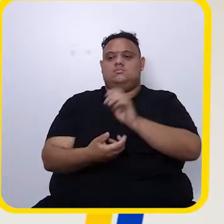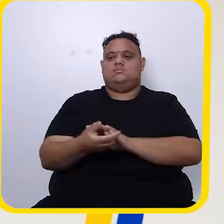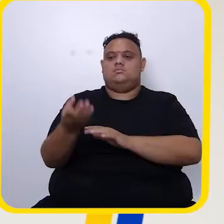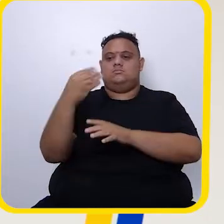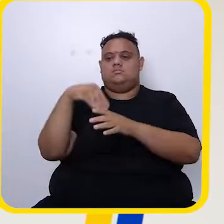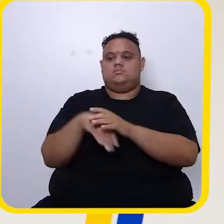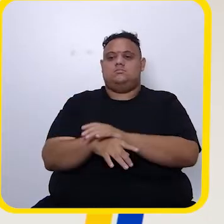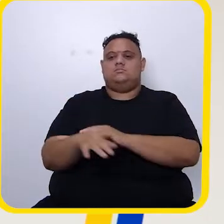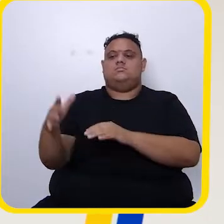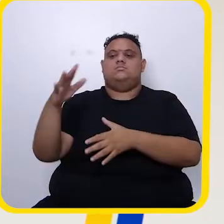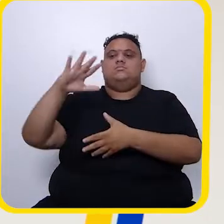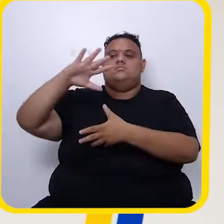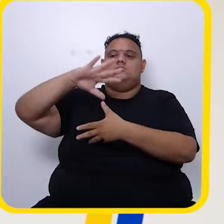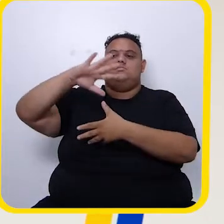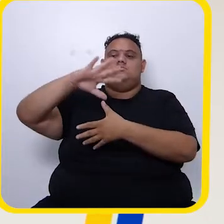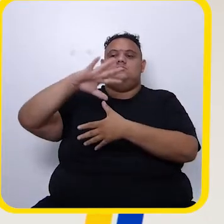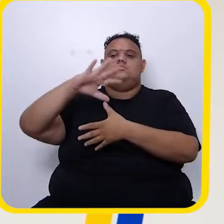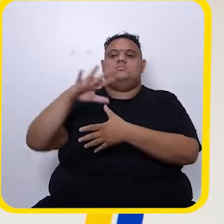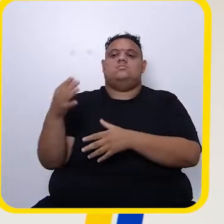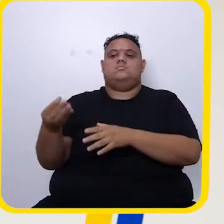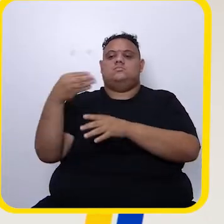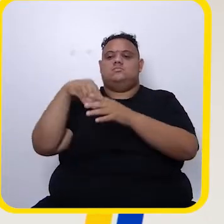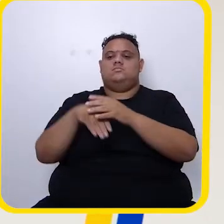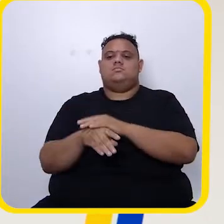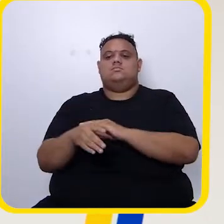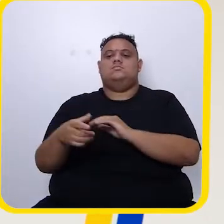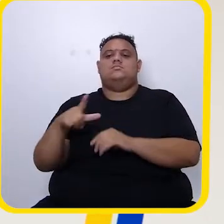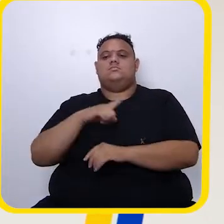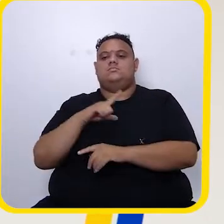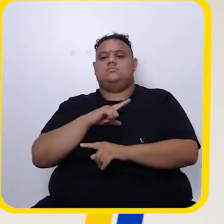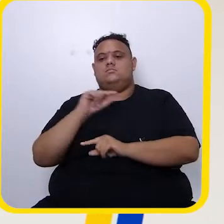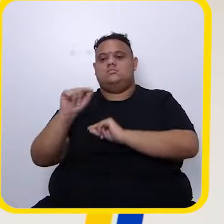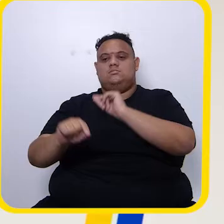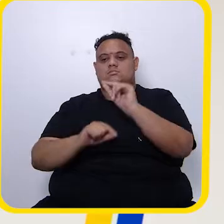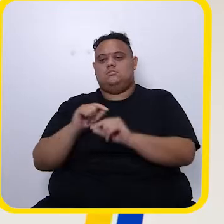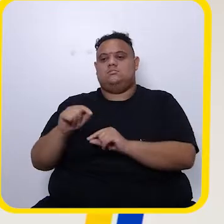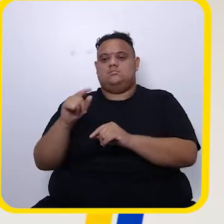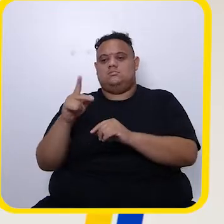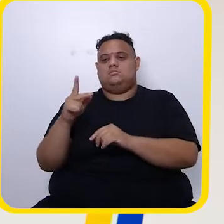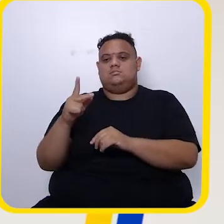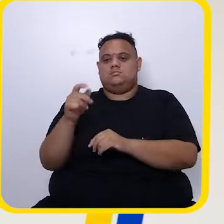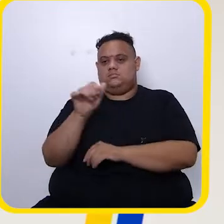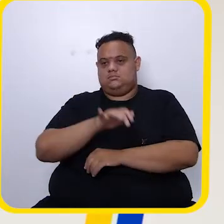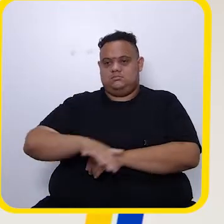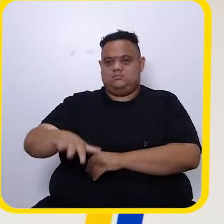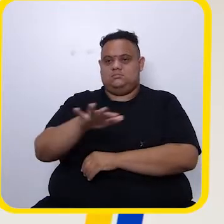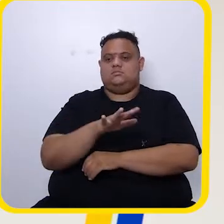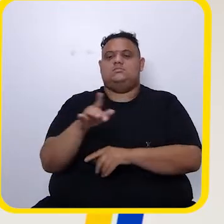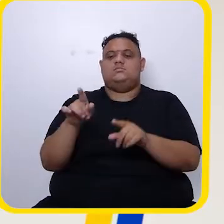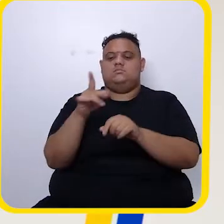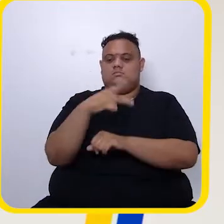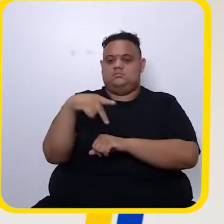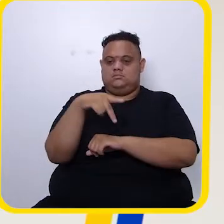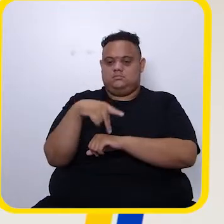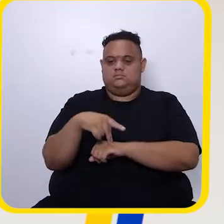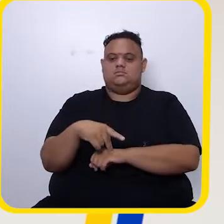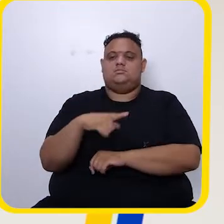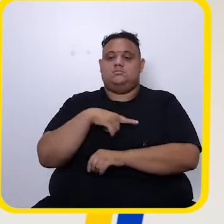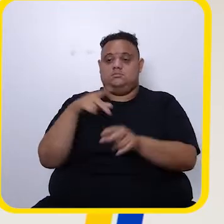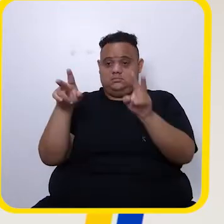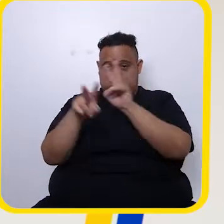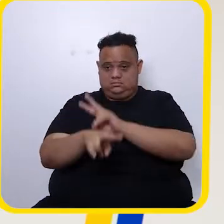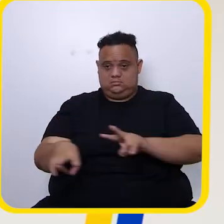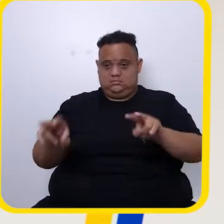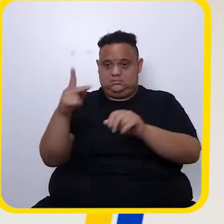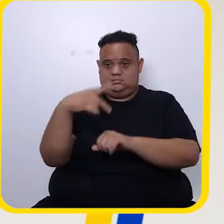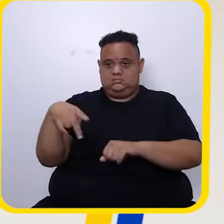estimada. Então, dentro dessa parte continental da América Central, nós temos aí a área e a população dos países. E a